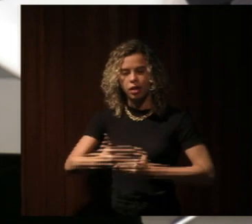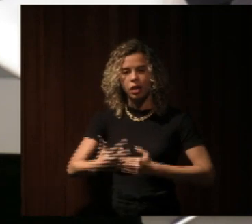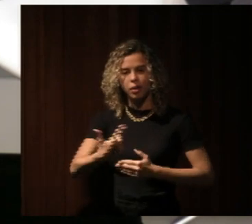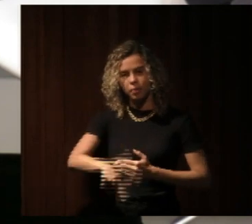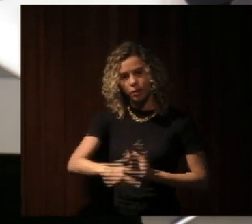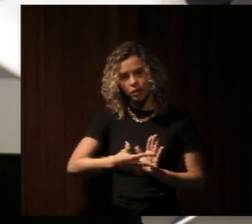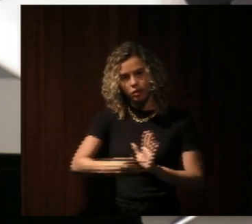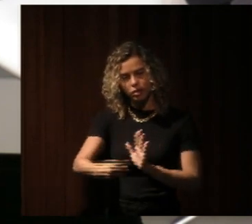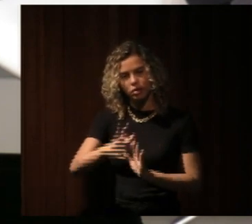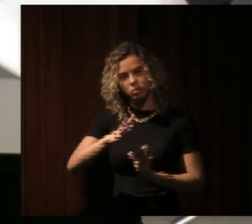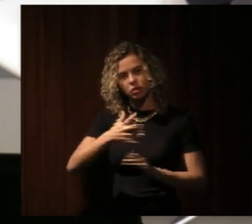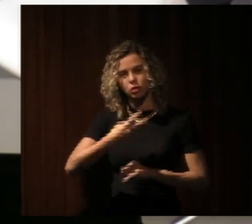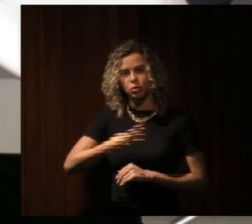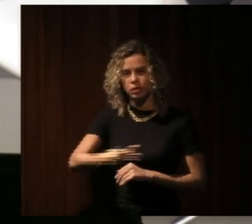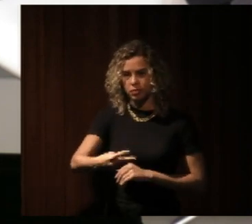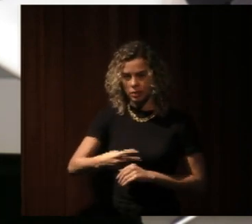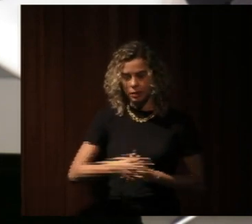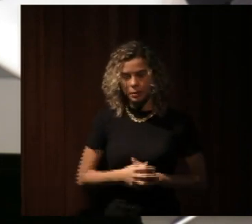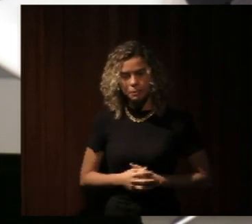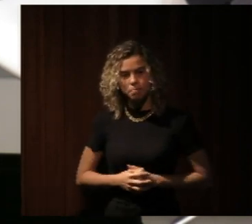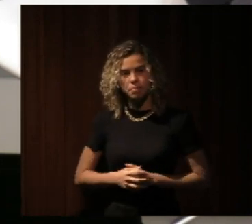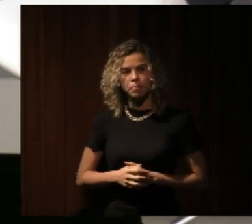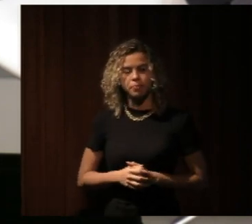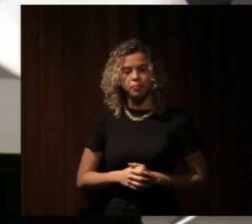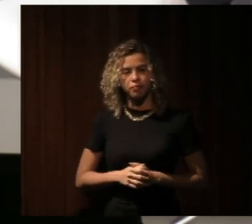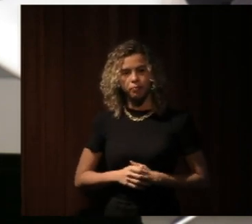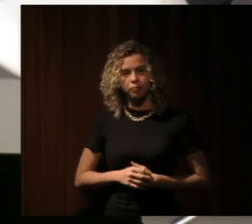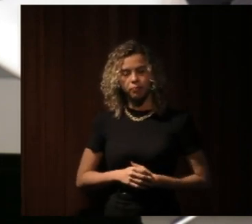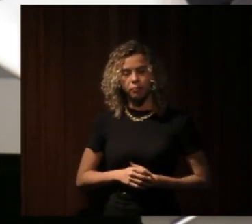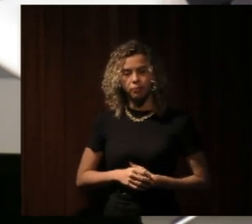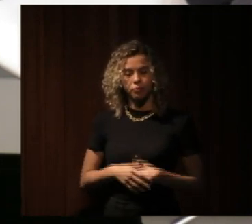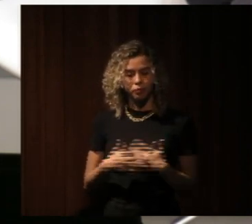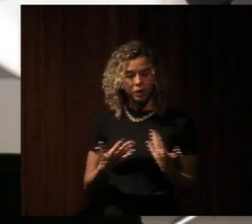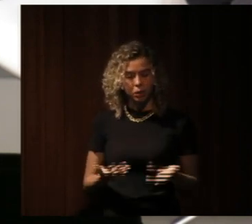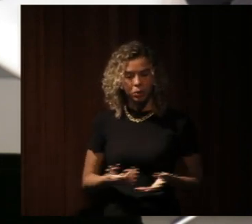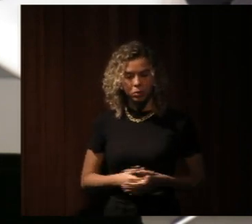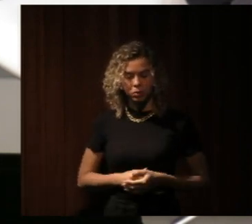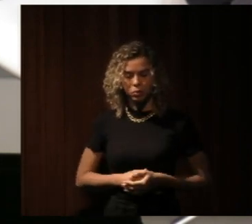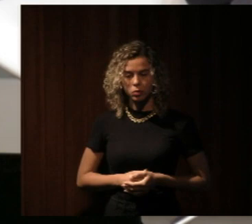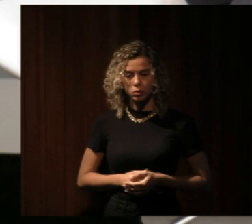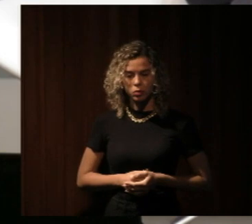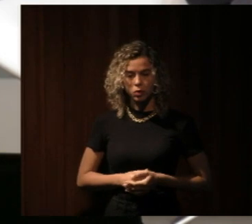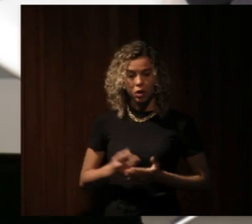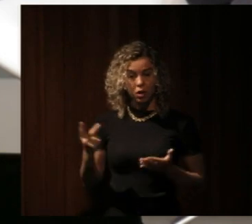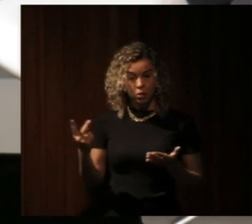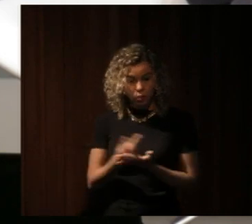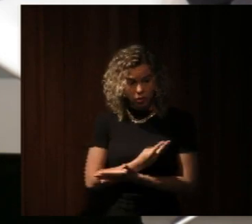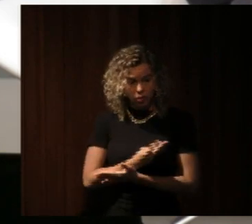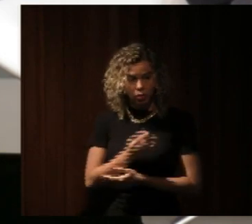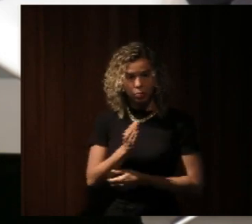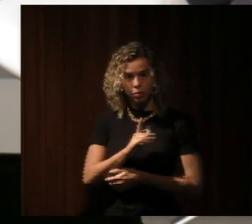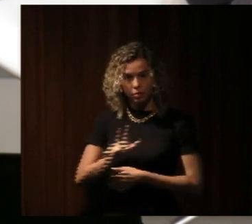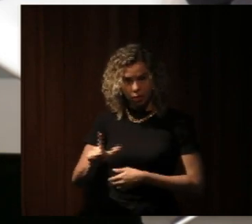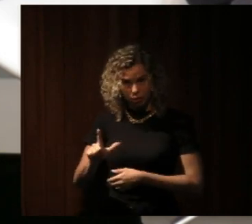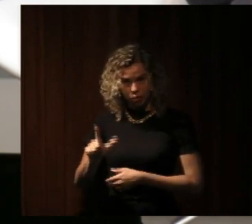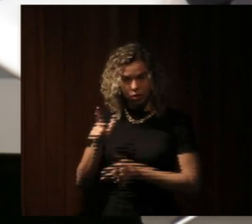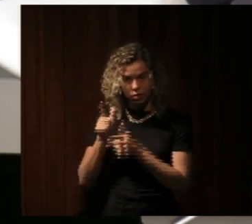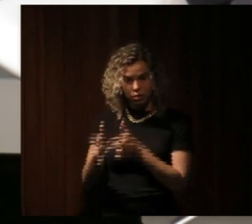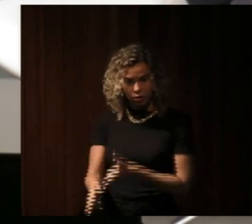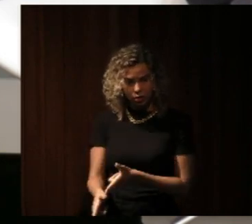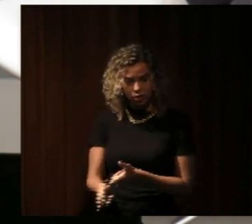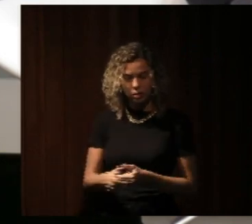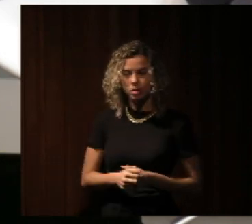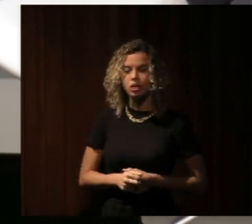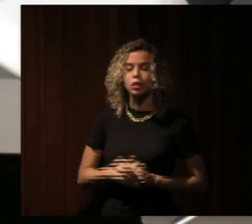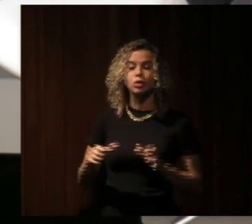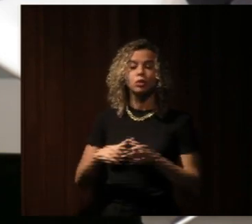né costuma ser de duas semanas eh então quando ocorreu o ataque em Blumenal e